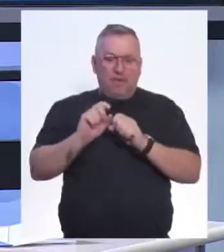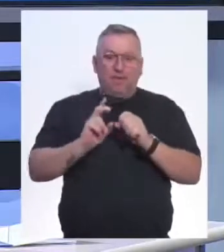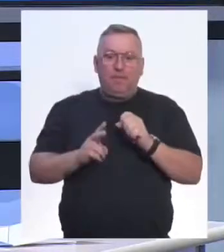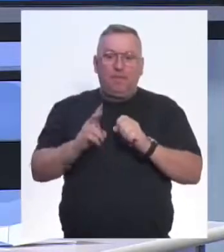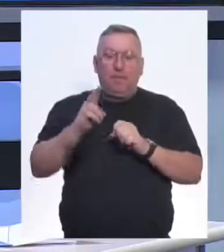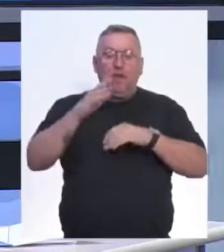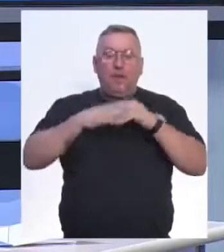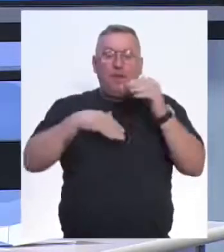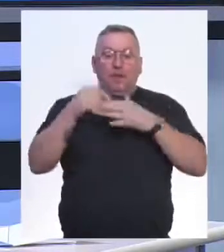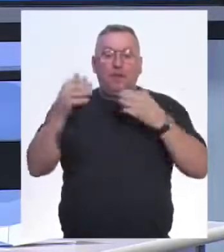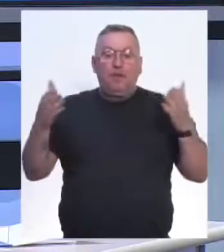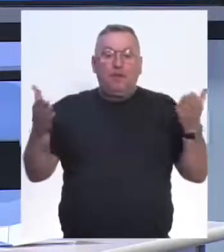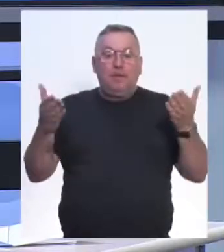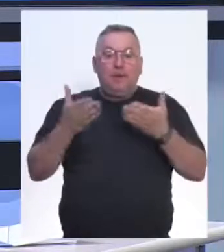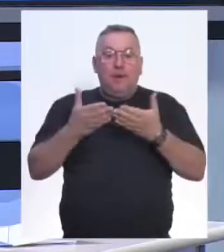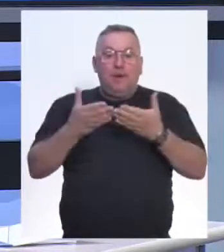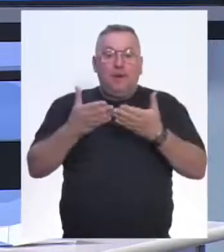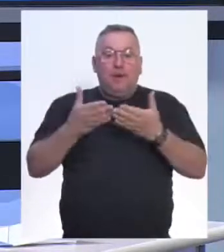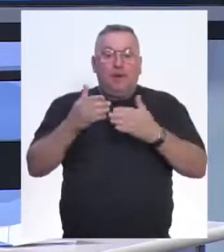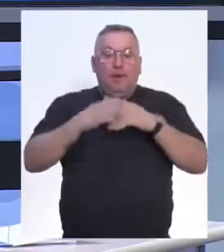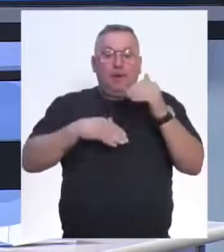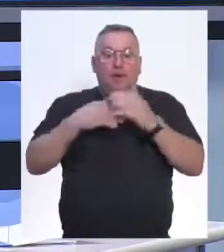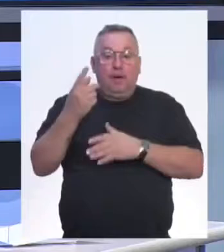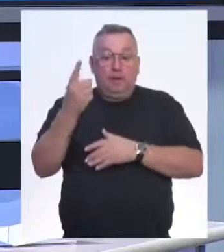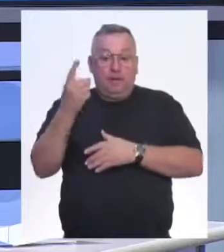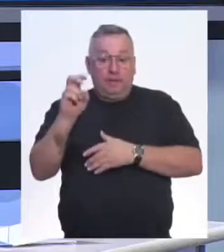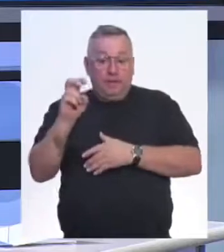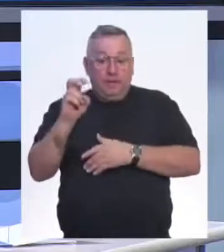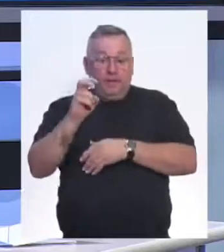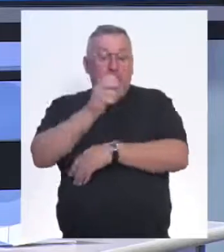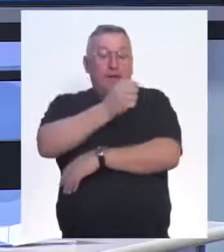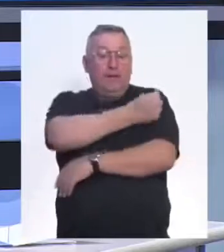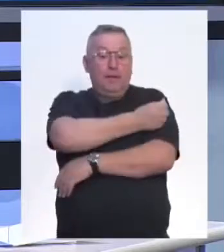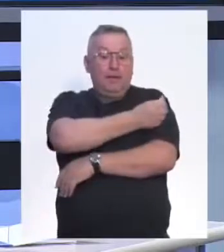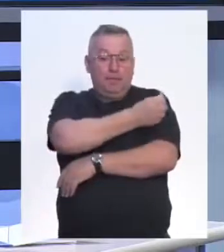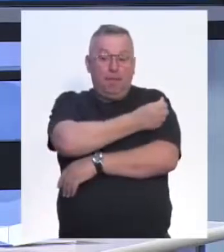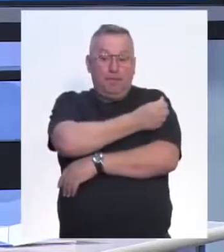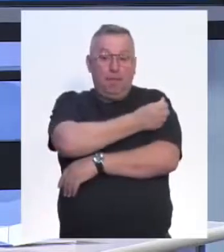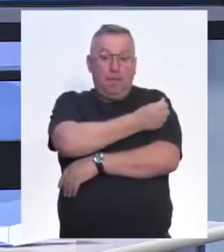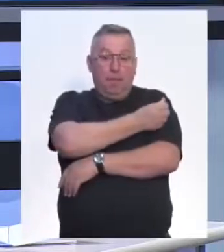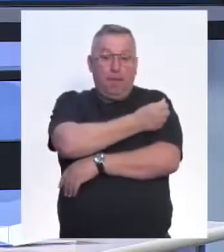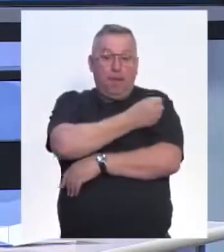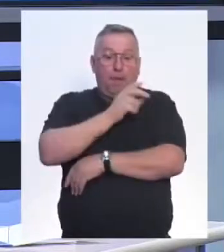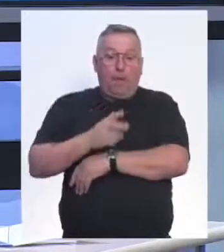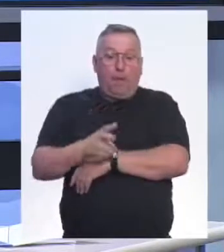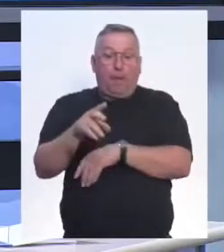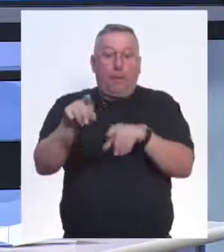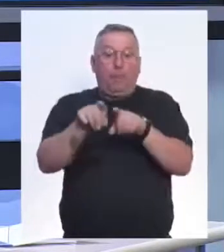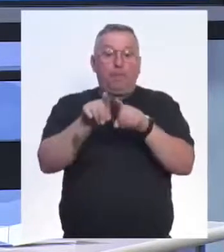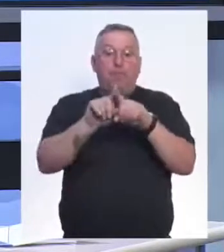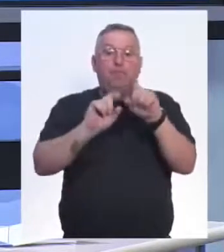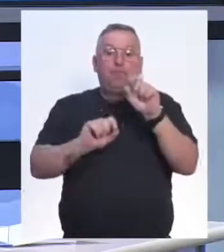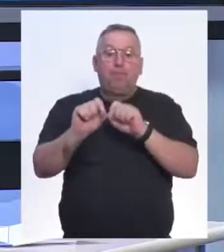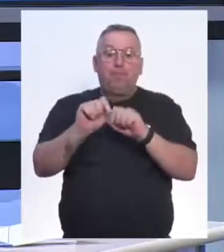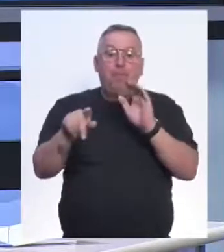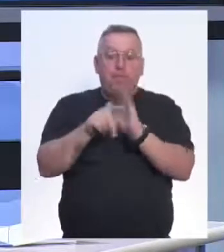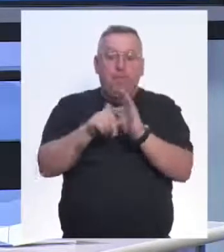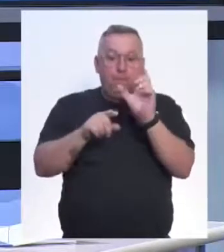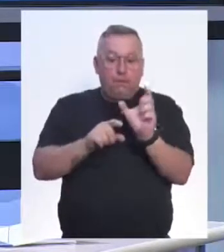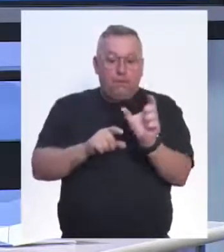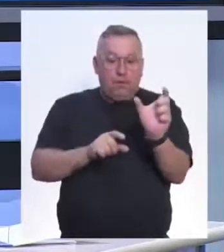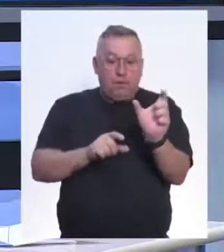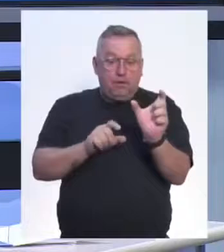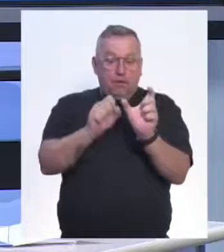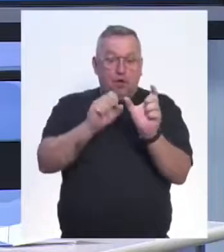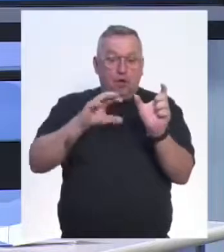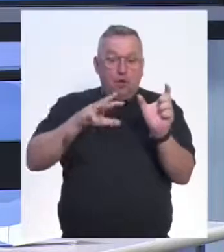a habilidade de hoje, nós vamos ter a habilidade 15 lá do sexto ano, que continua a ideia da parte do todo. O que